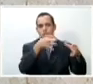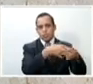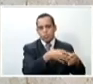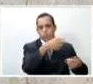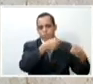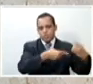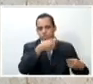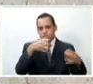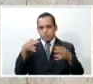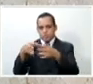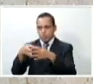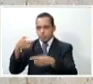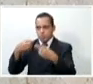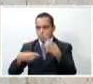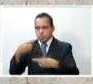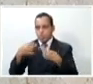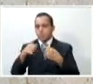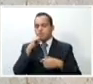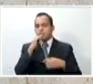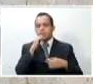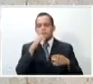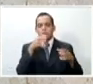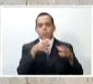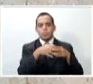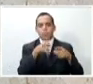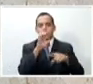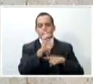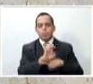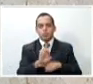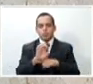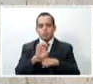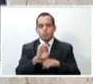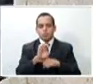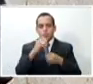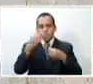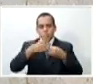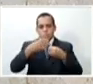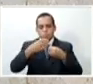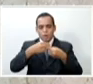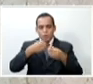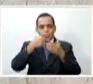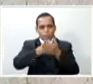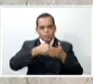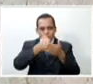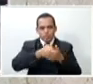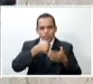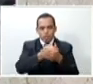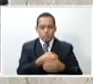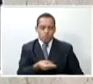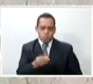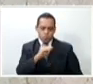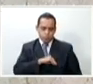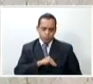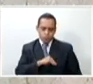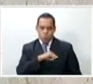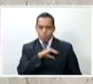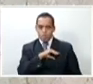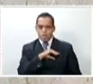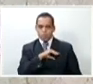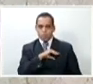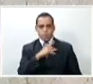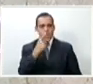queria lembrar que no âmbito municipal, a Guarda Civil está há muito tempo lutando por um aumento salarial e vieram com uma oferta ridícula